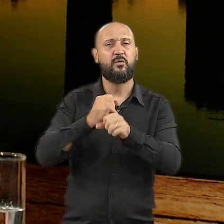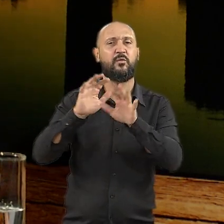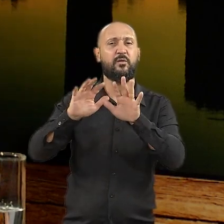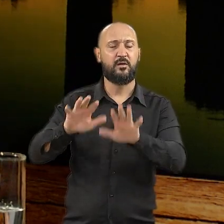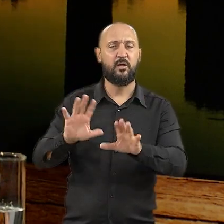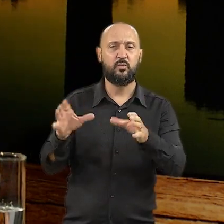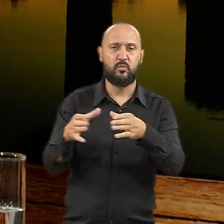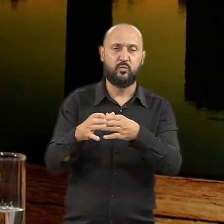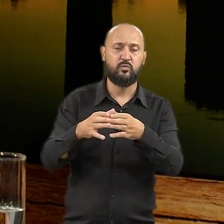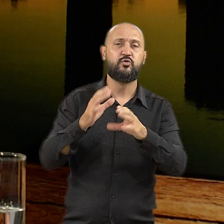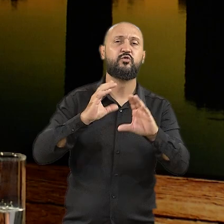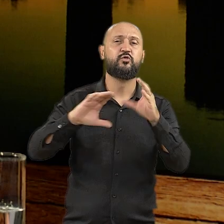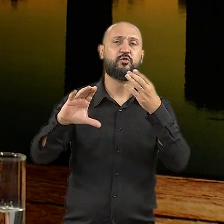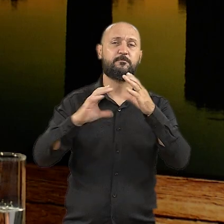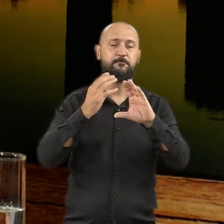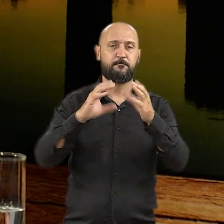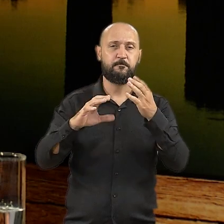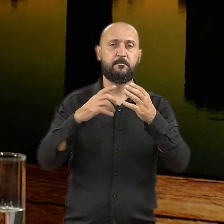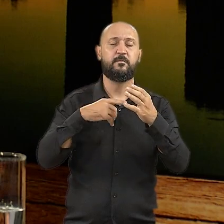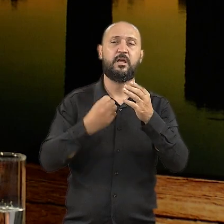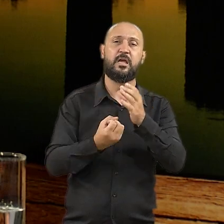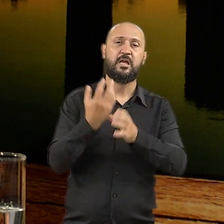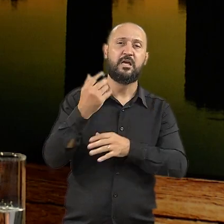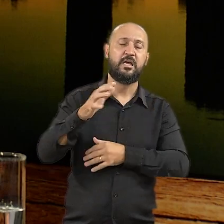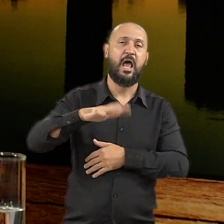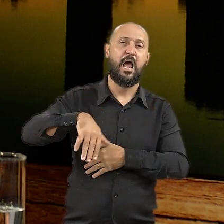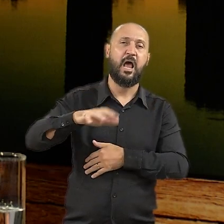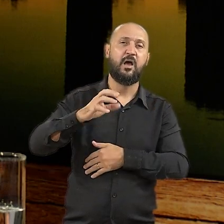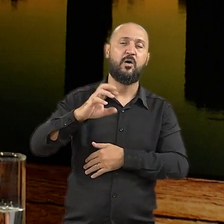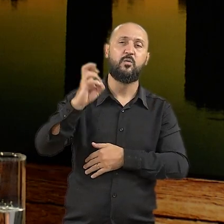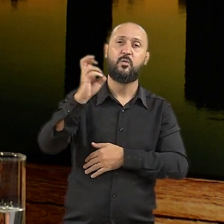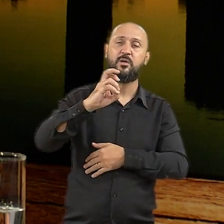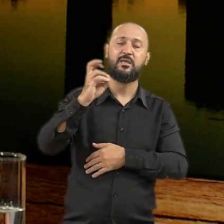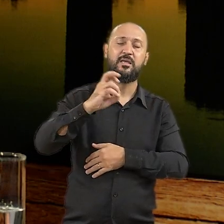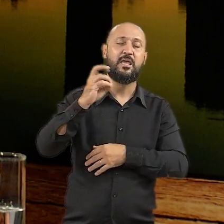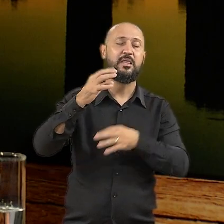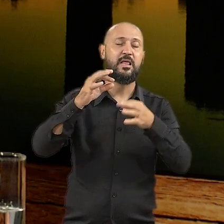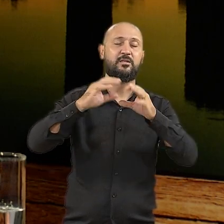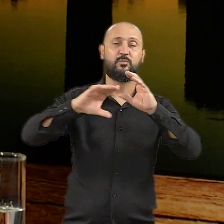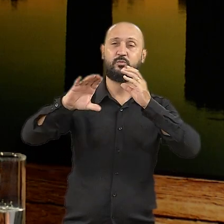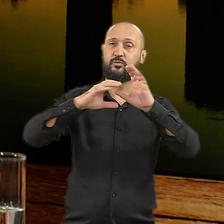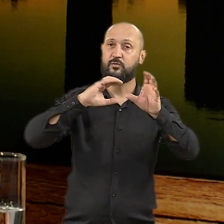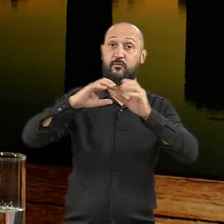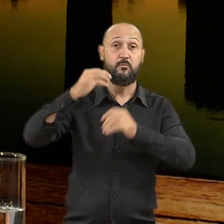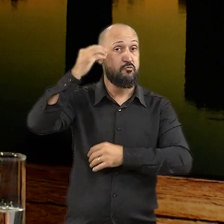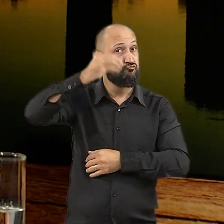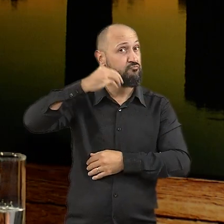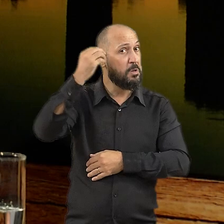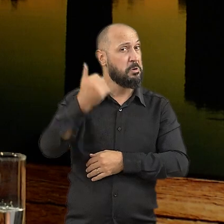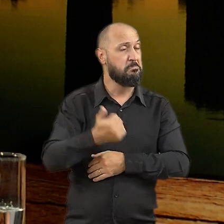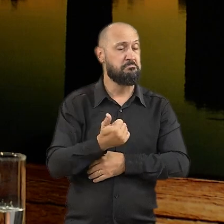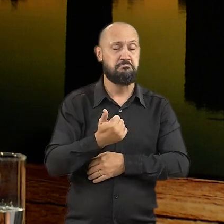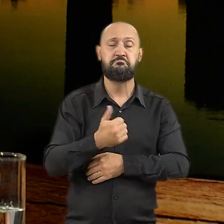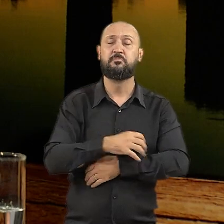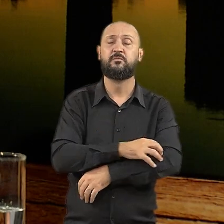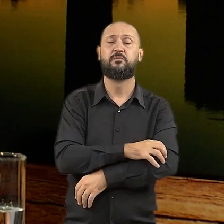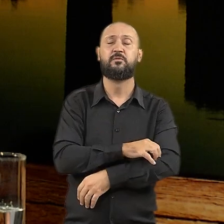no núcleo de música. Até criamos nessa época o Quintas Musicais, que foi uma experiência muito legal